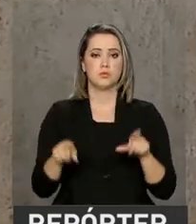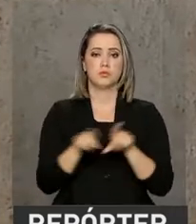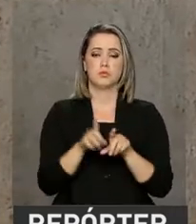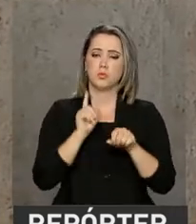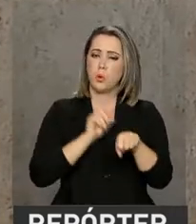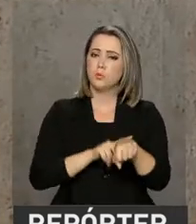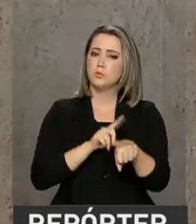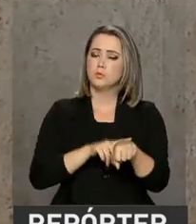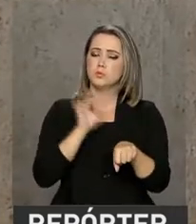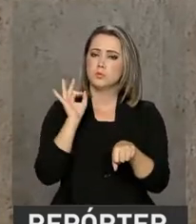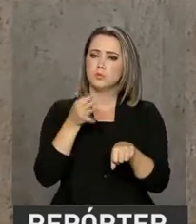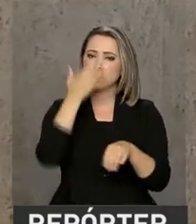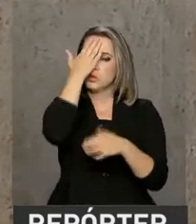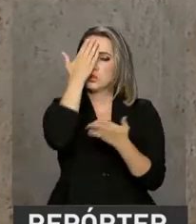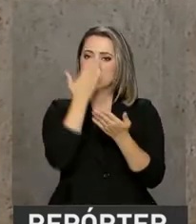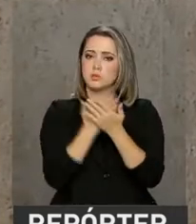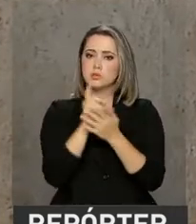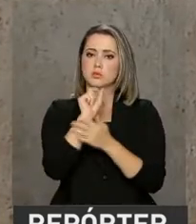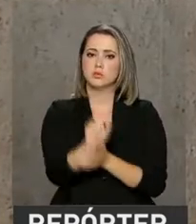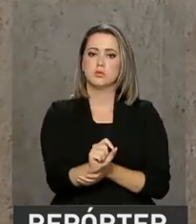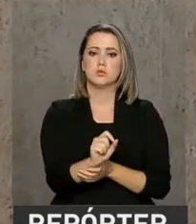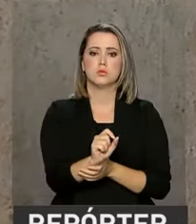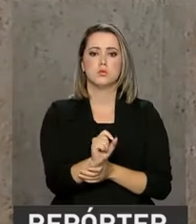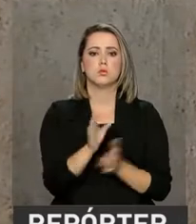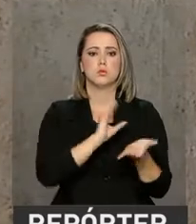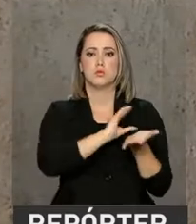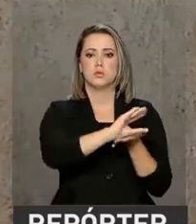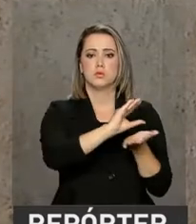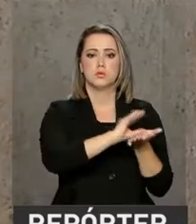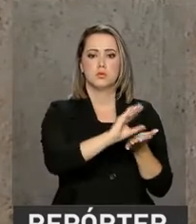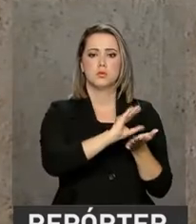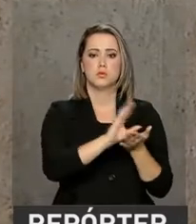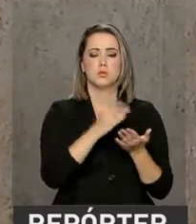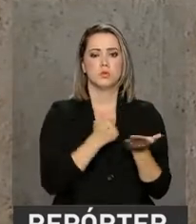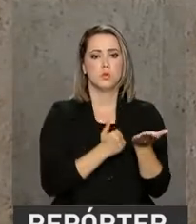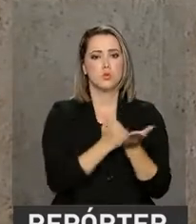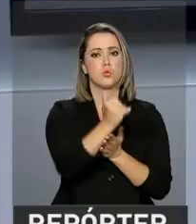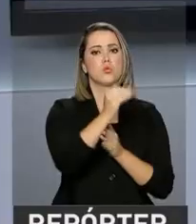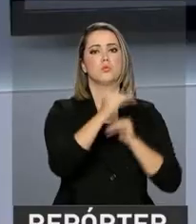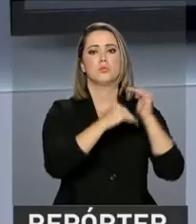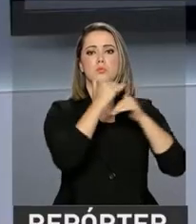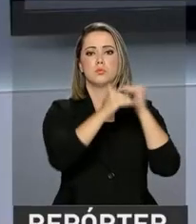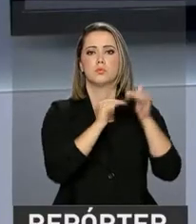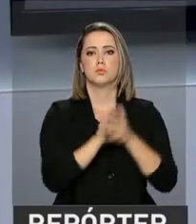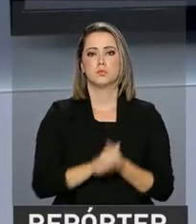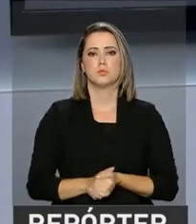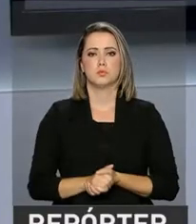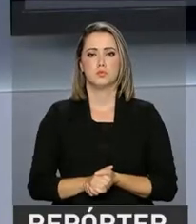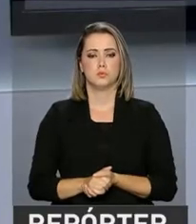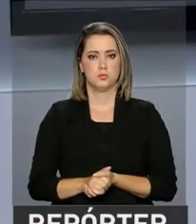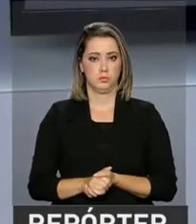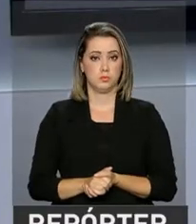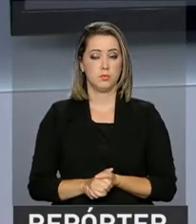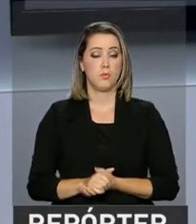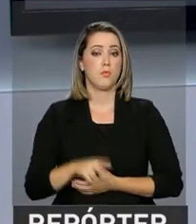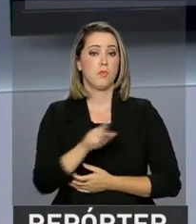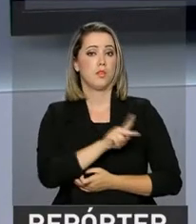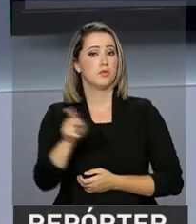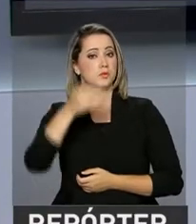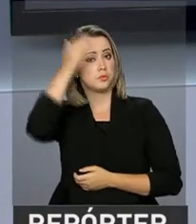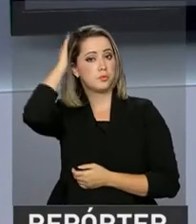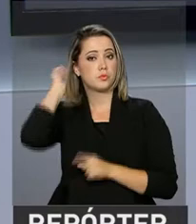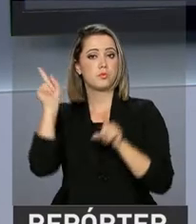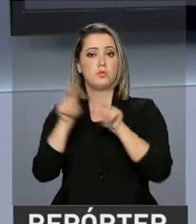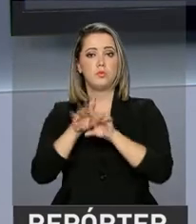momento de muita confiança de que esses investimentos vão continuar crescendo o presidente michel temer anunciou